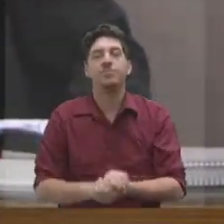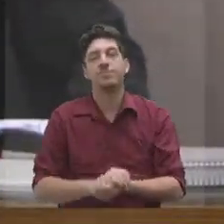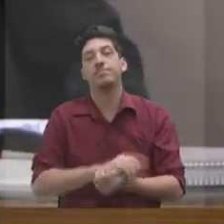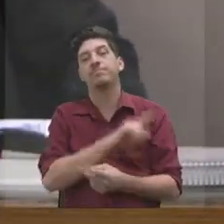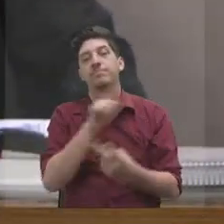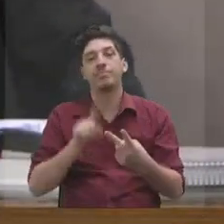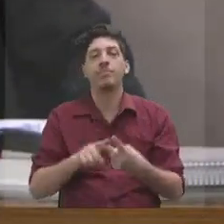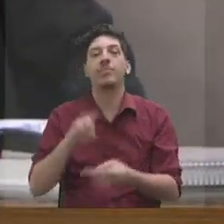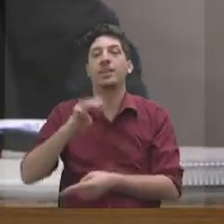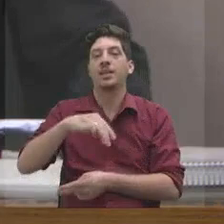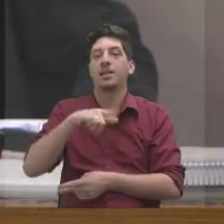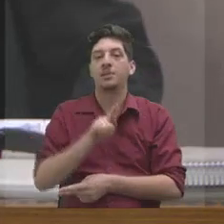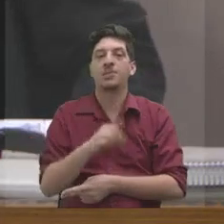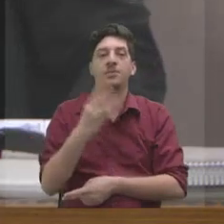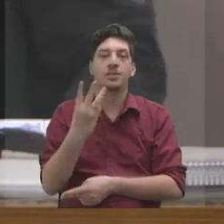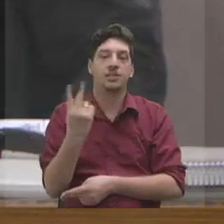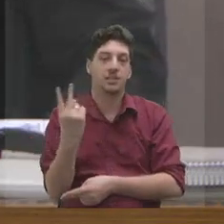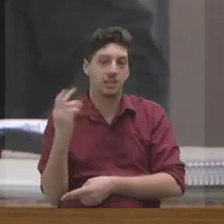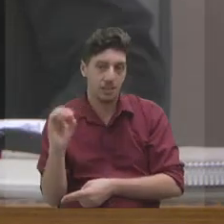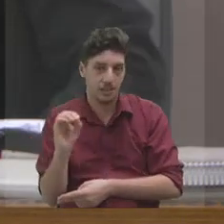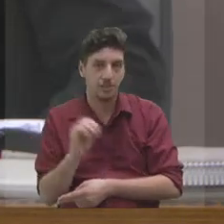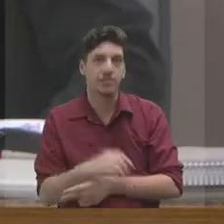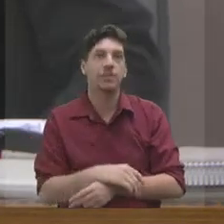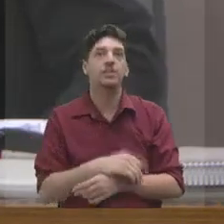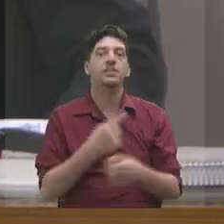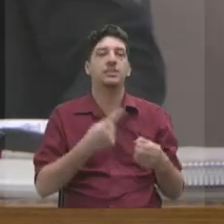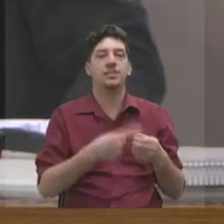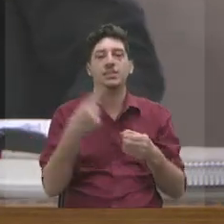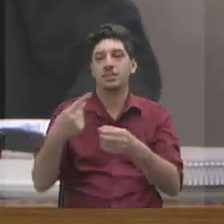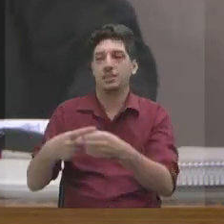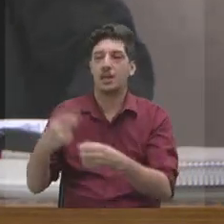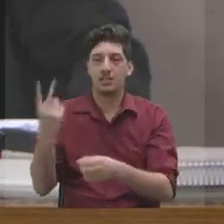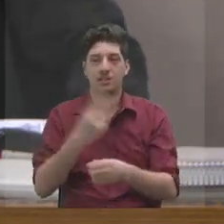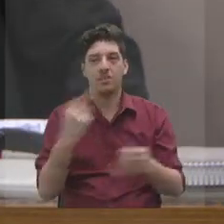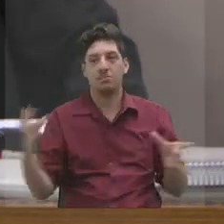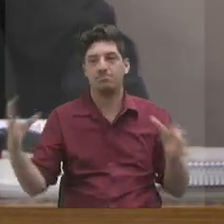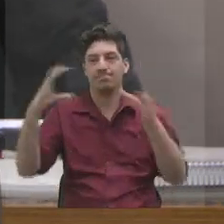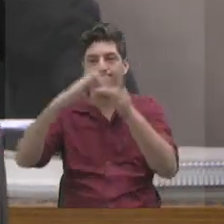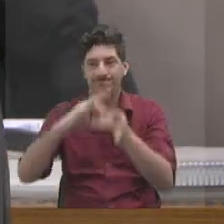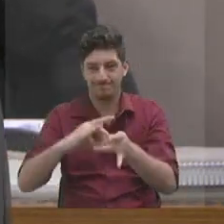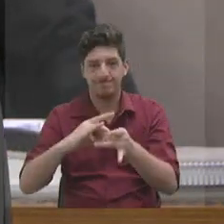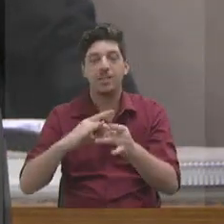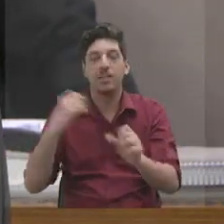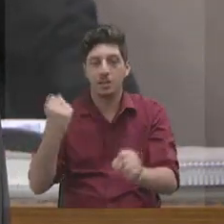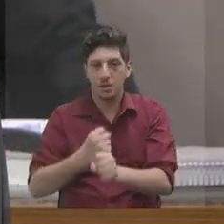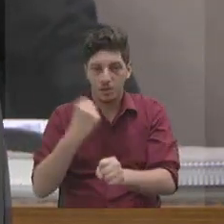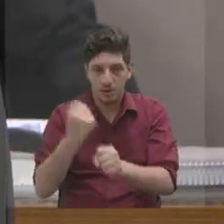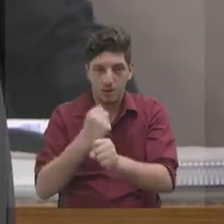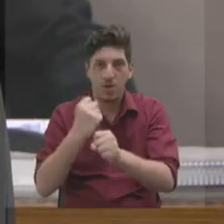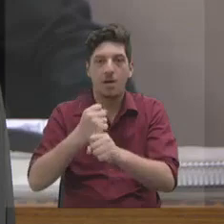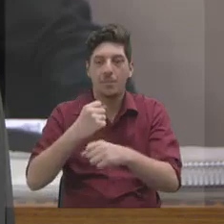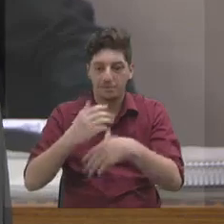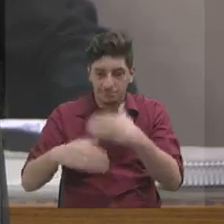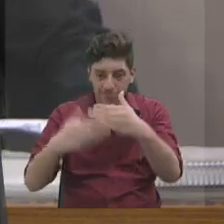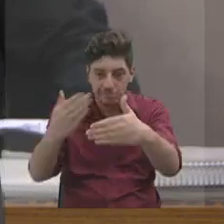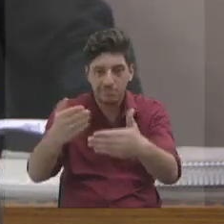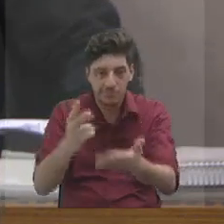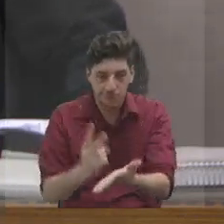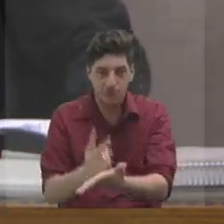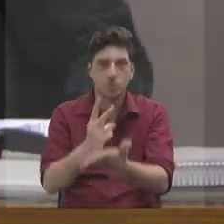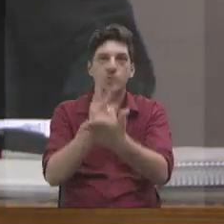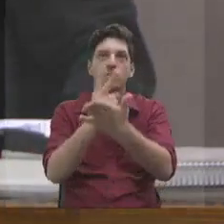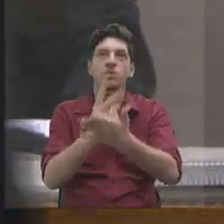MG 320 né a ligação de jaguaruau sua ao Entroncamento da 381 também uma obra que segue em andamento assim como